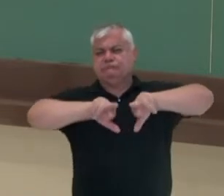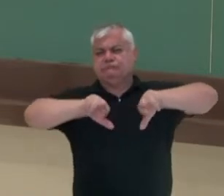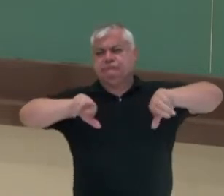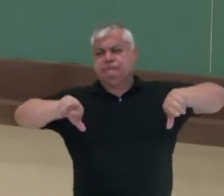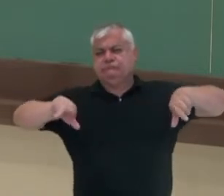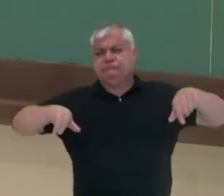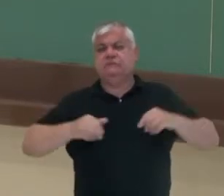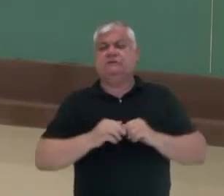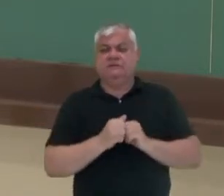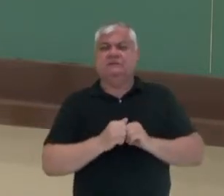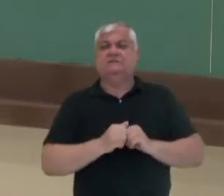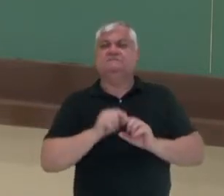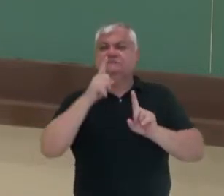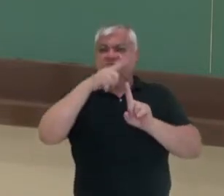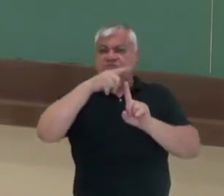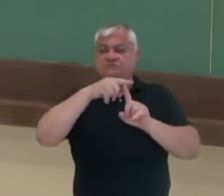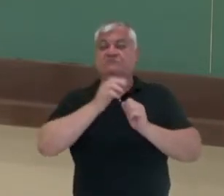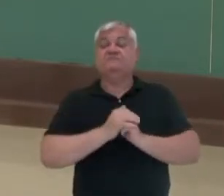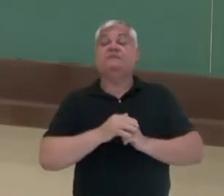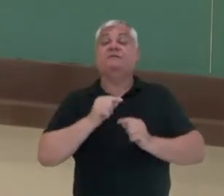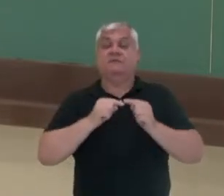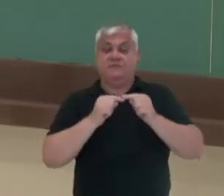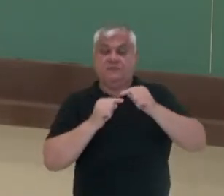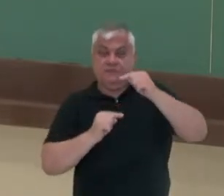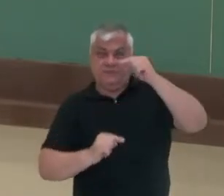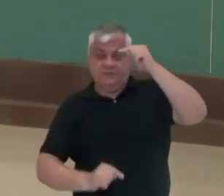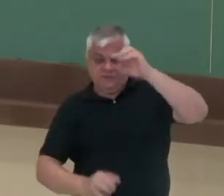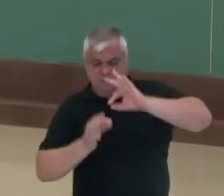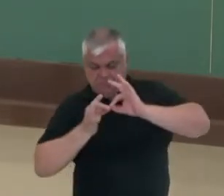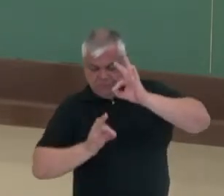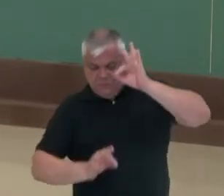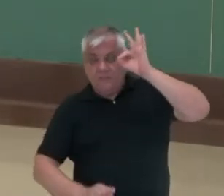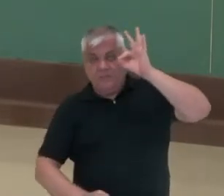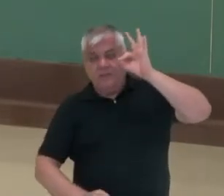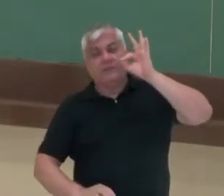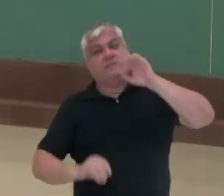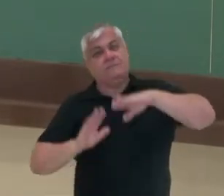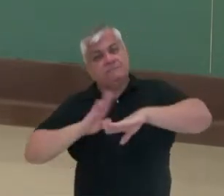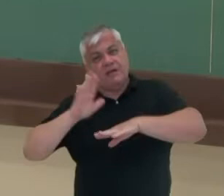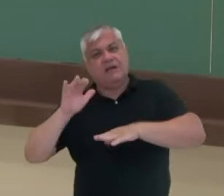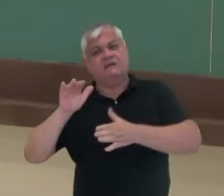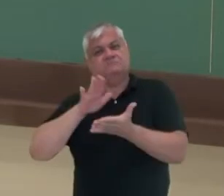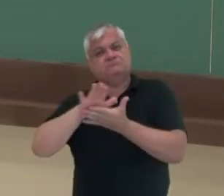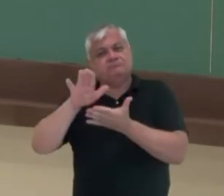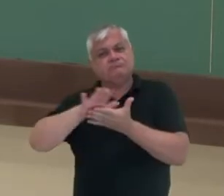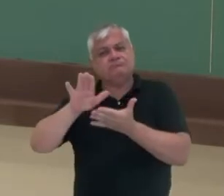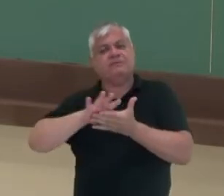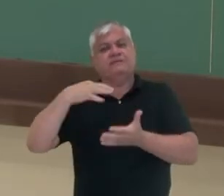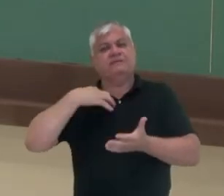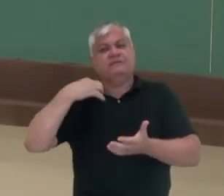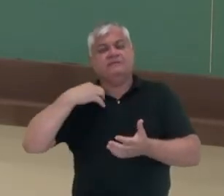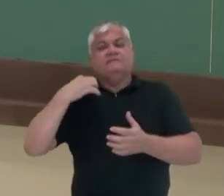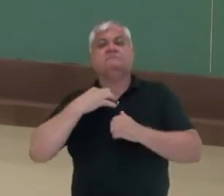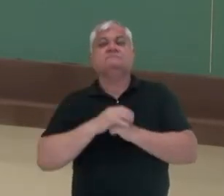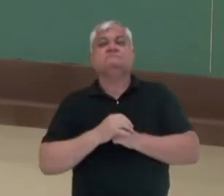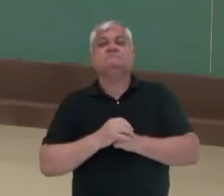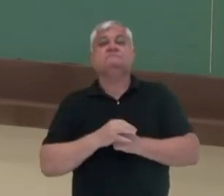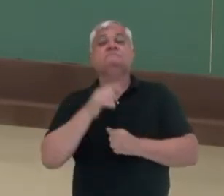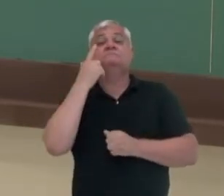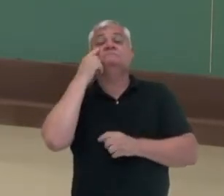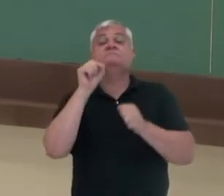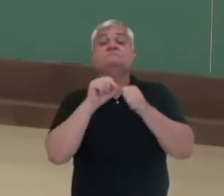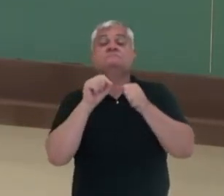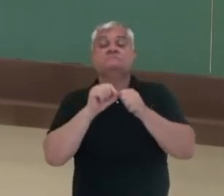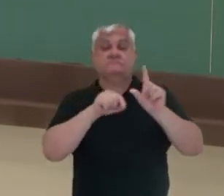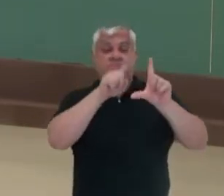acontece? Conforme o comprimento da minha camiseta, é óbvio que eu vou gastar mais tecido, né? Então, eu vou representar